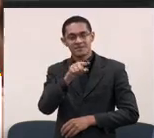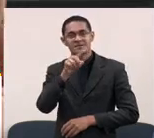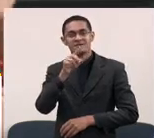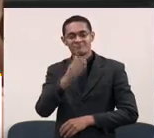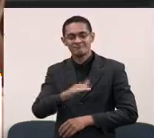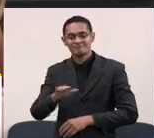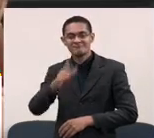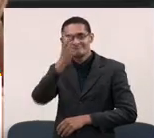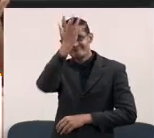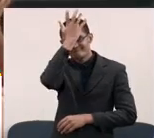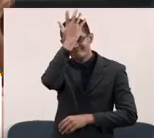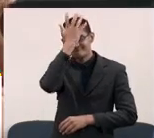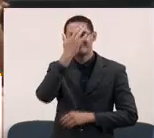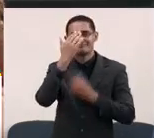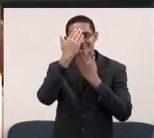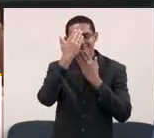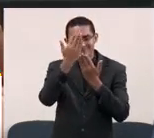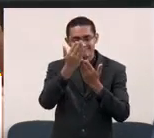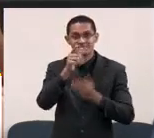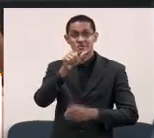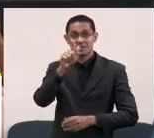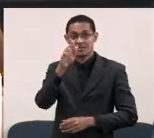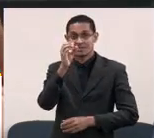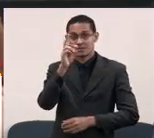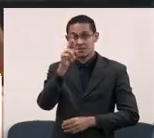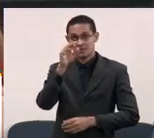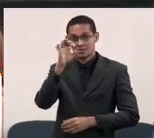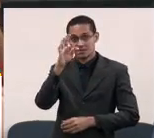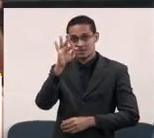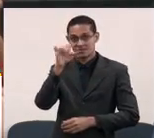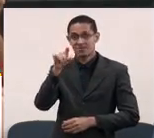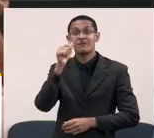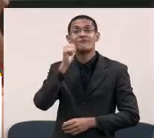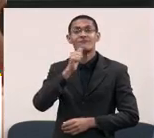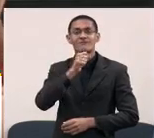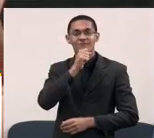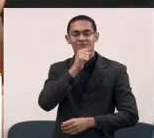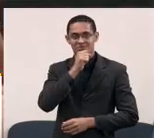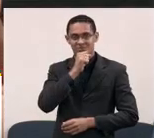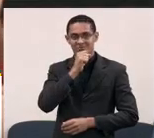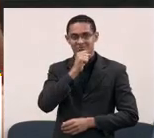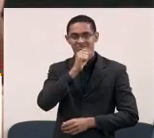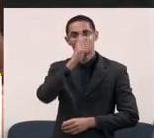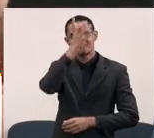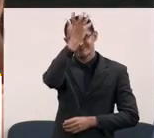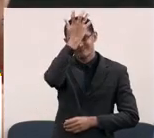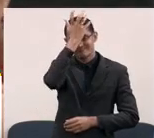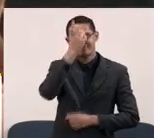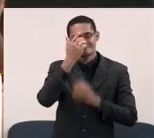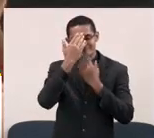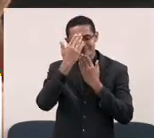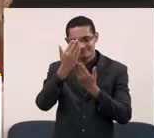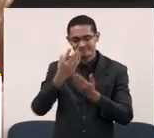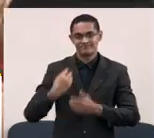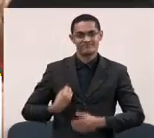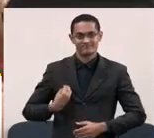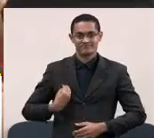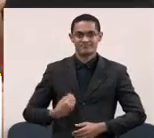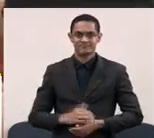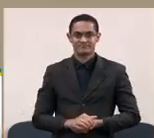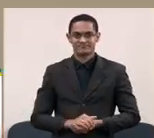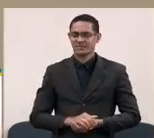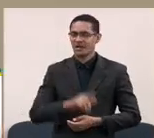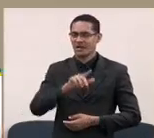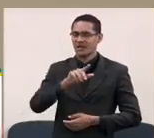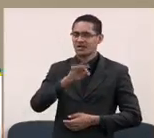Obrigada mesmo. A Gorete, avó de autista. Obrigada, Gorete, pela sua presença. E a